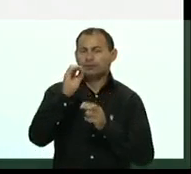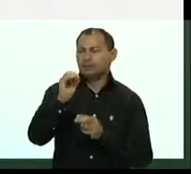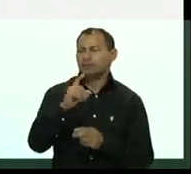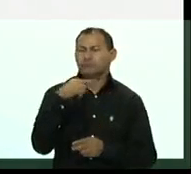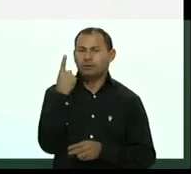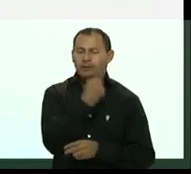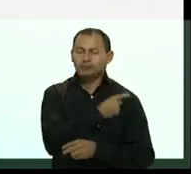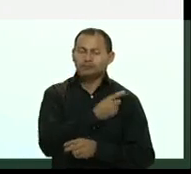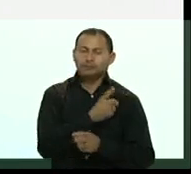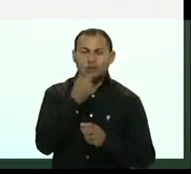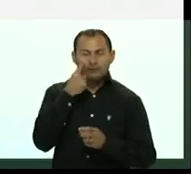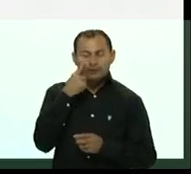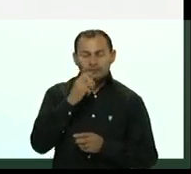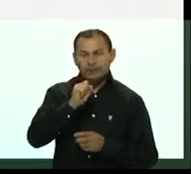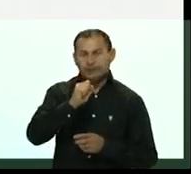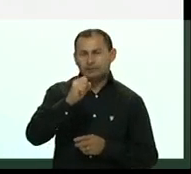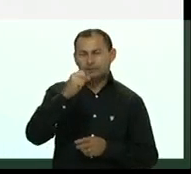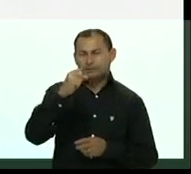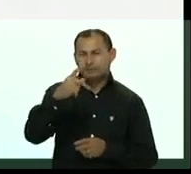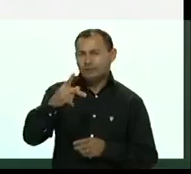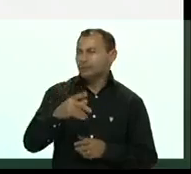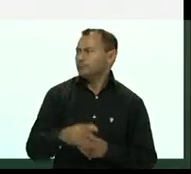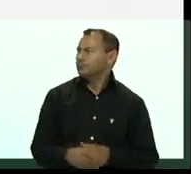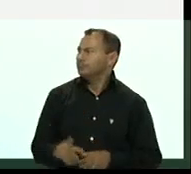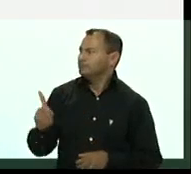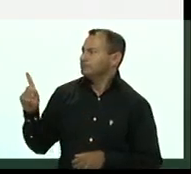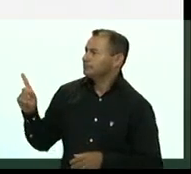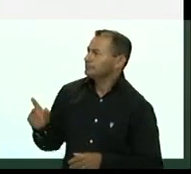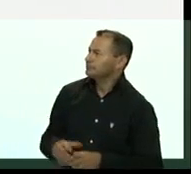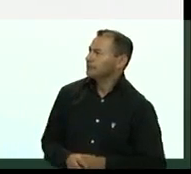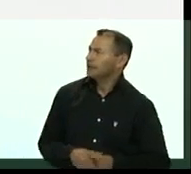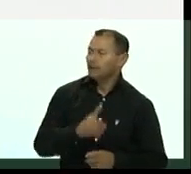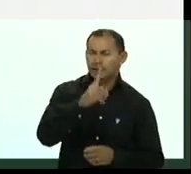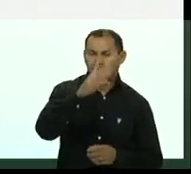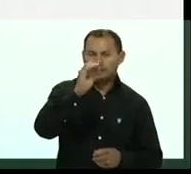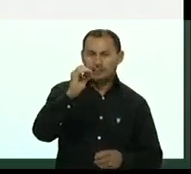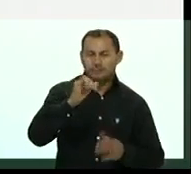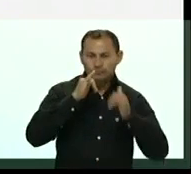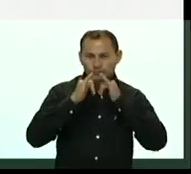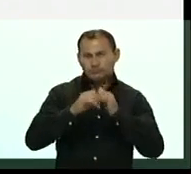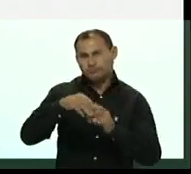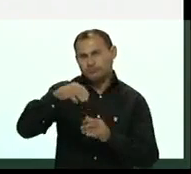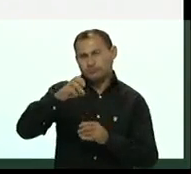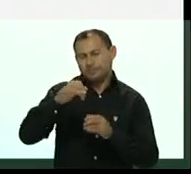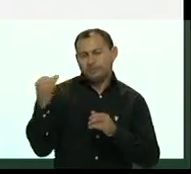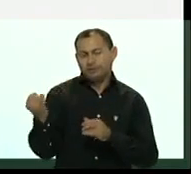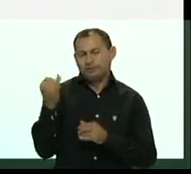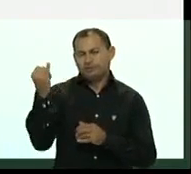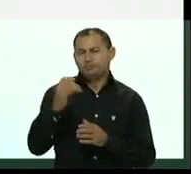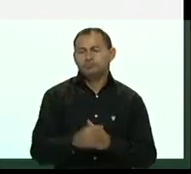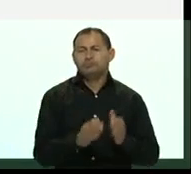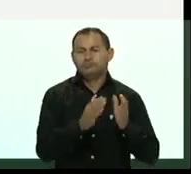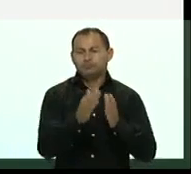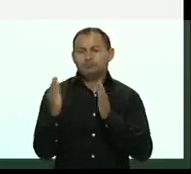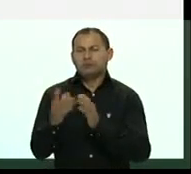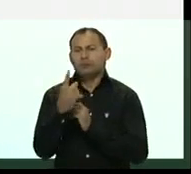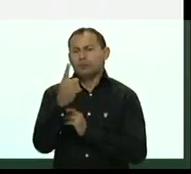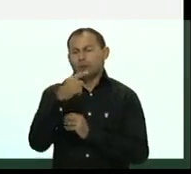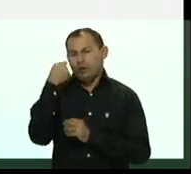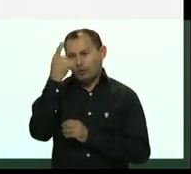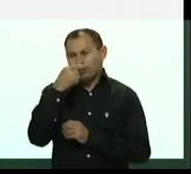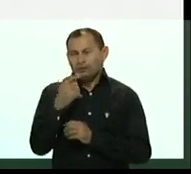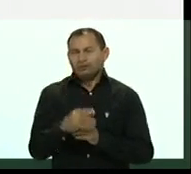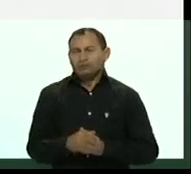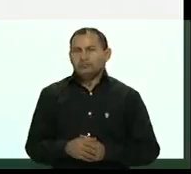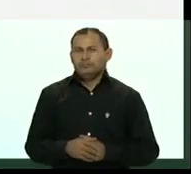que a gente acabou de ver lá na situação, é 100, tá? Esse é um dado mega importante. Passou 1